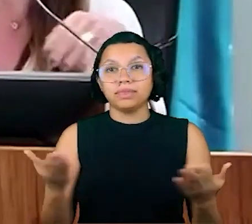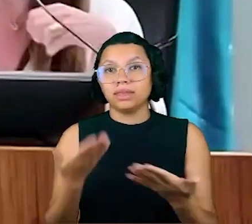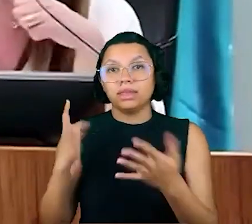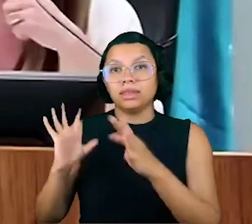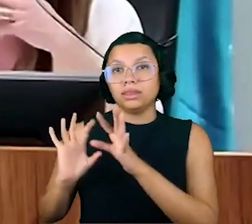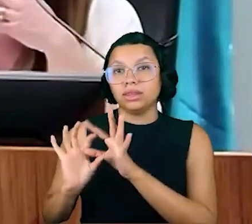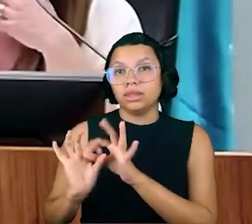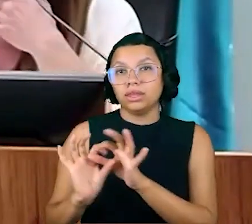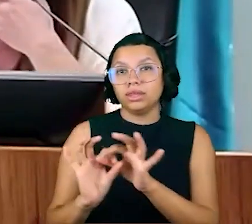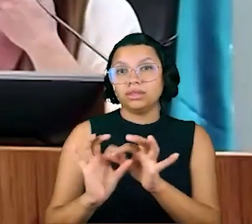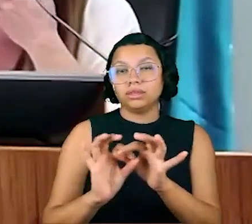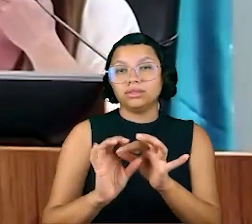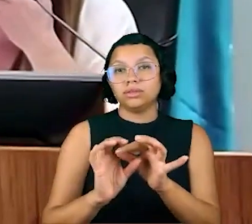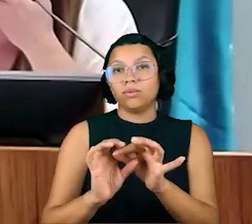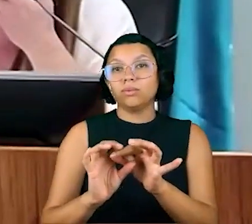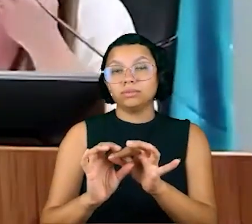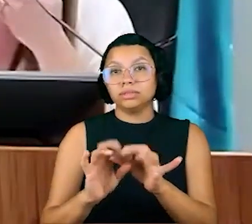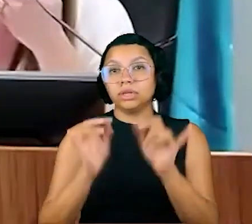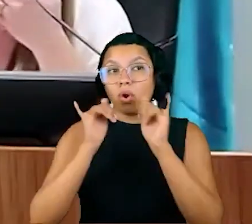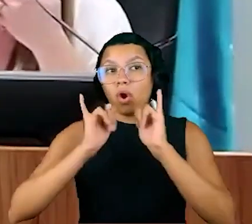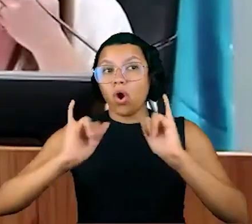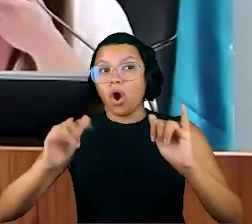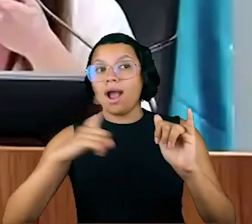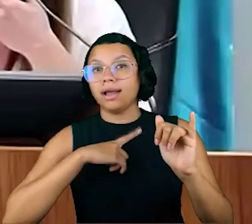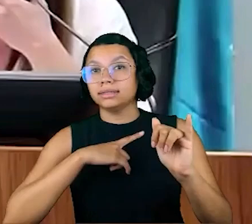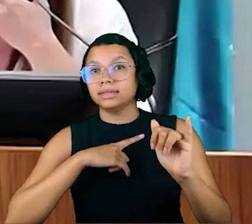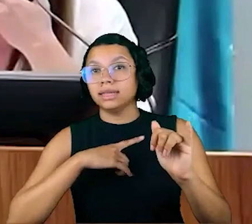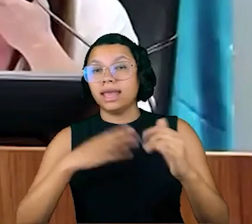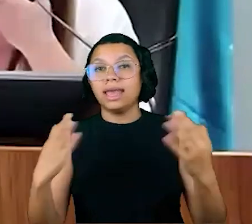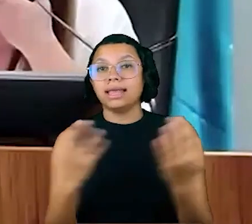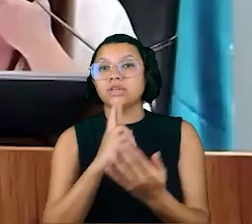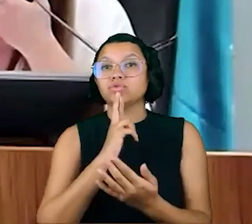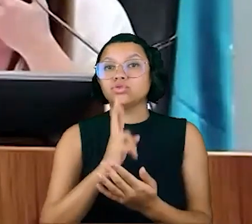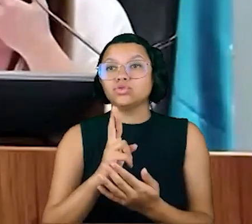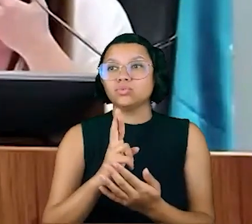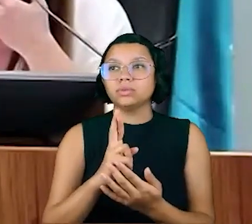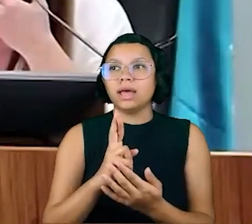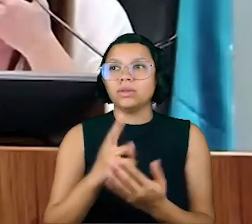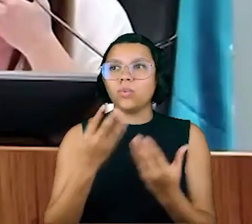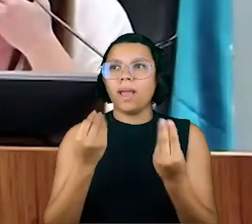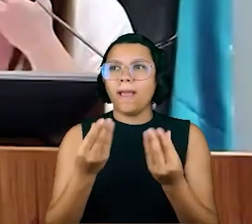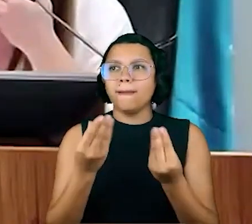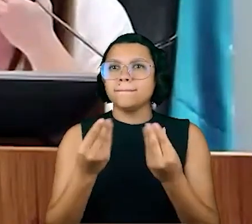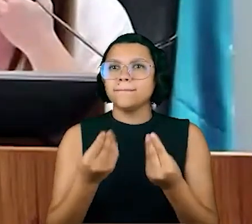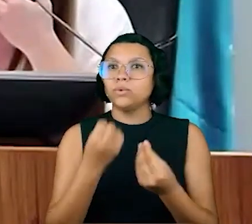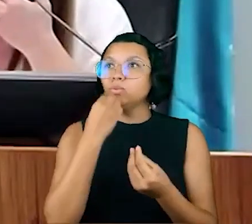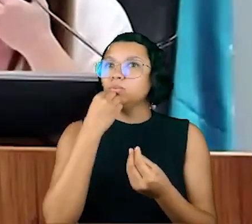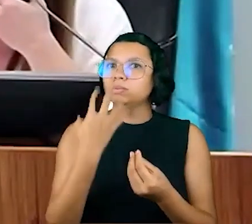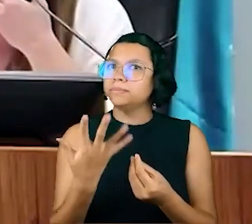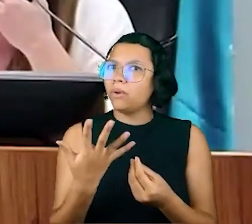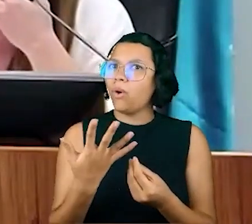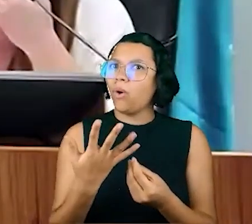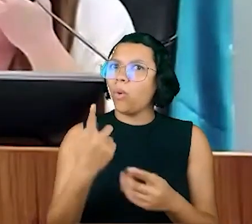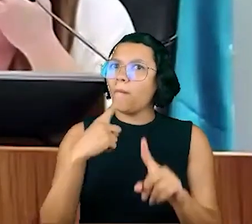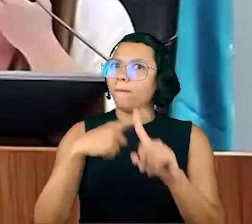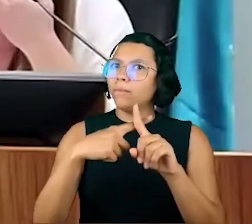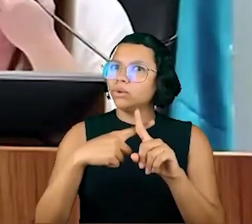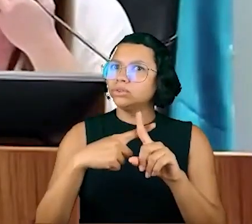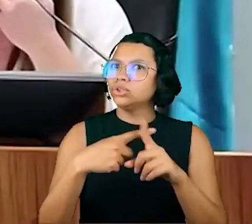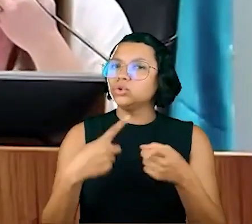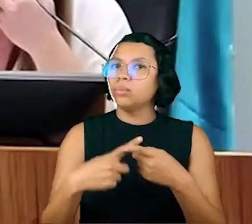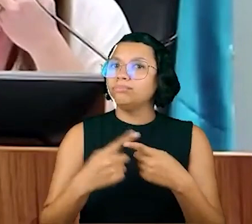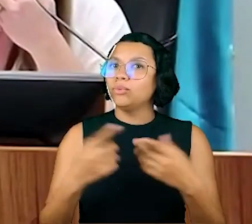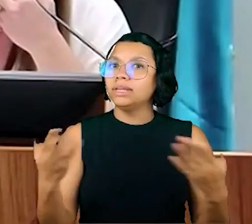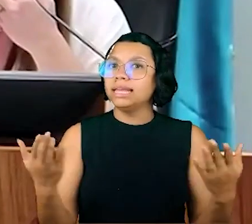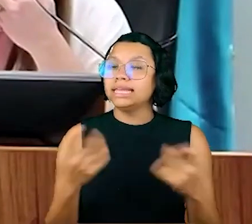nesse contexto, a notícia que se tem é que o resultado é extremamente positivo, Sim. porque